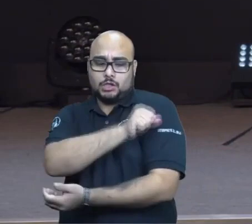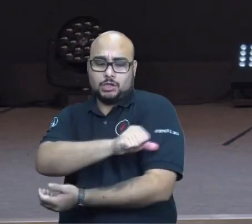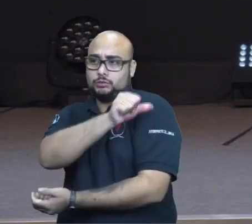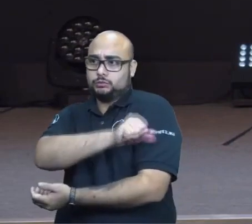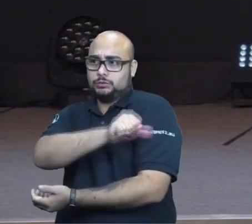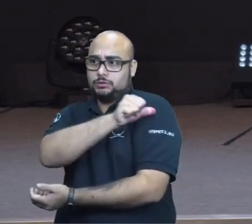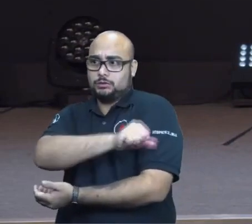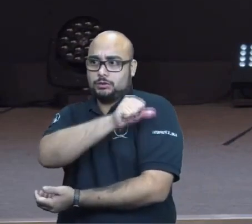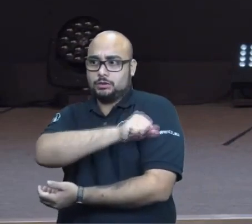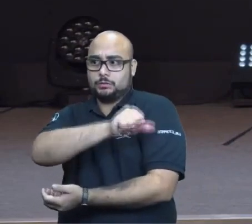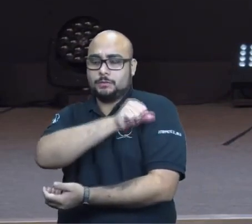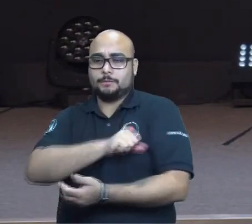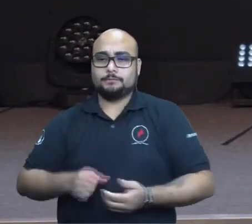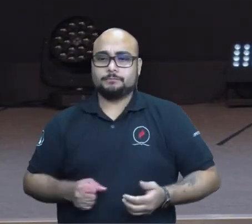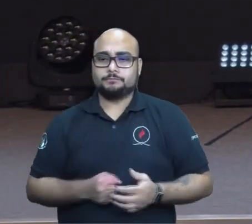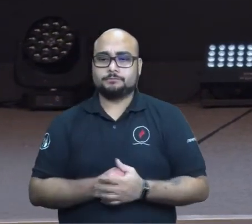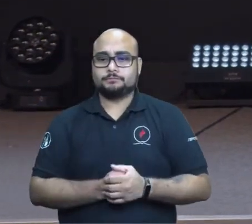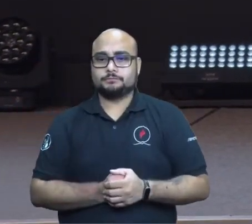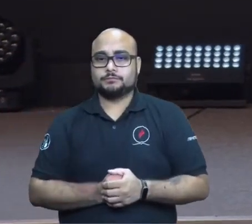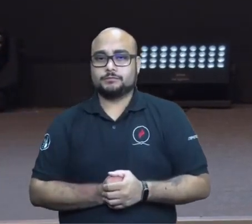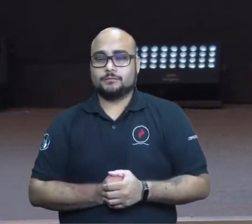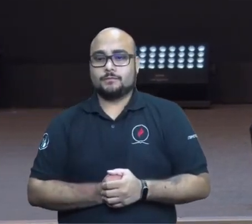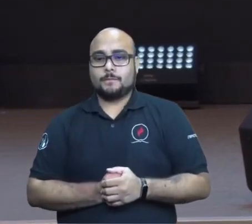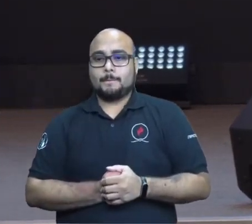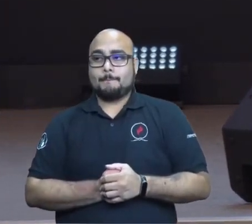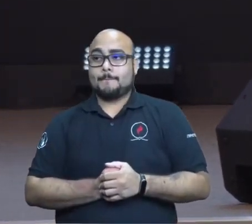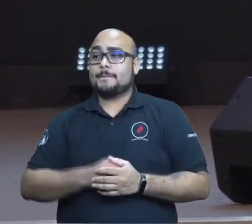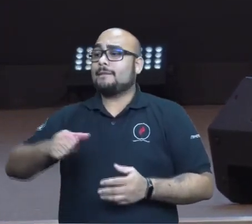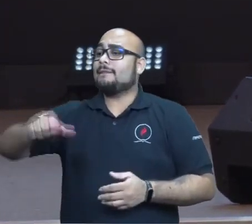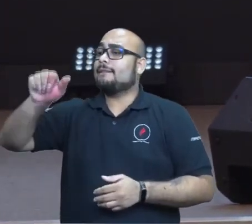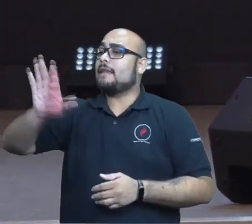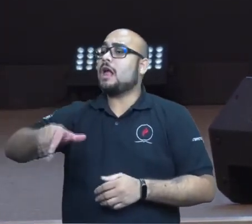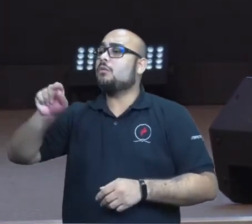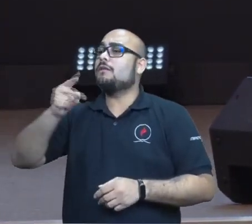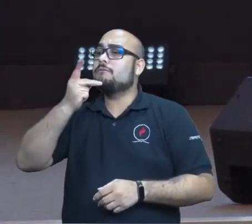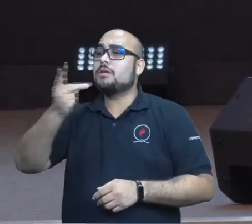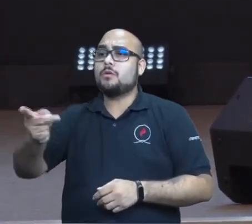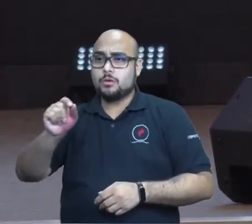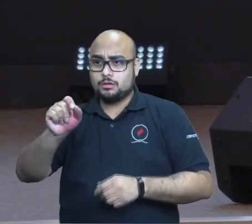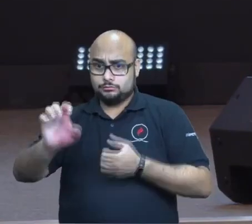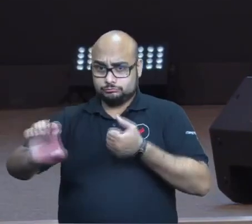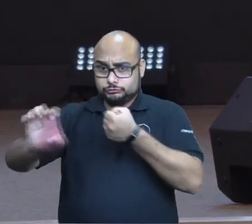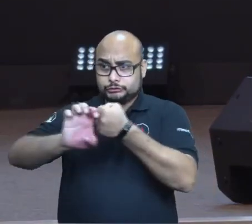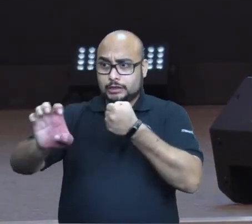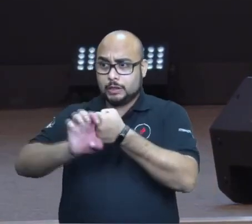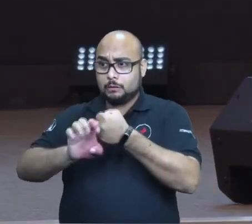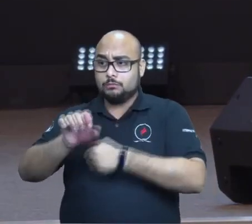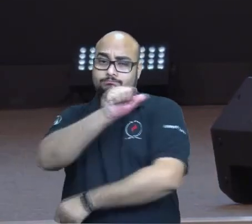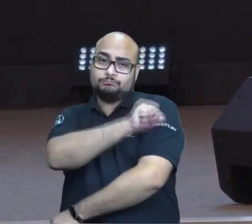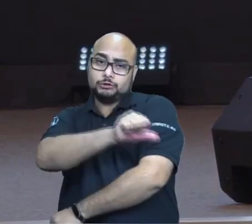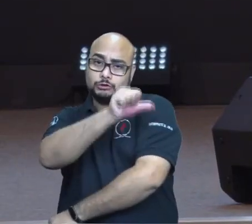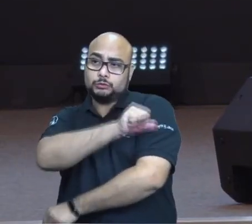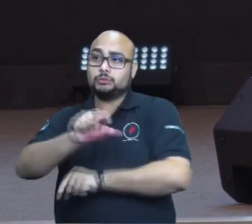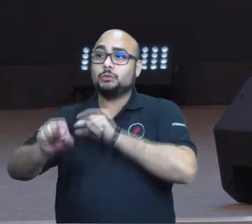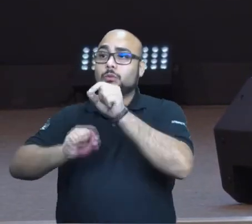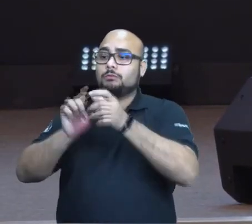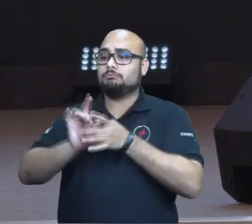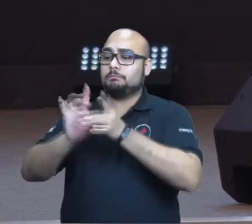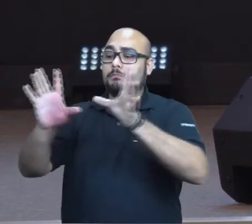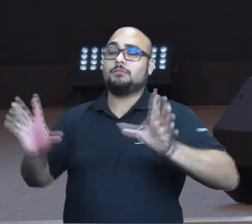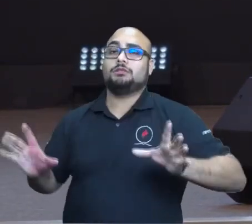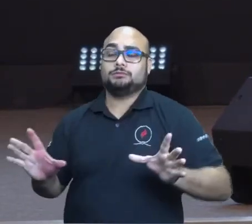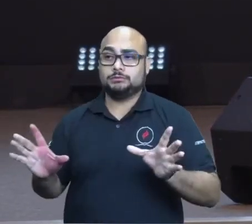e eles quem vai levar até um homem de Deus e eles quem se dispõe a realizar a obra